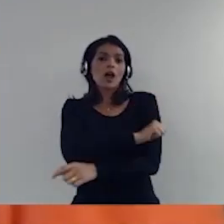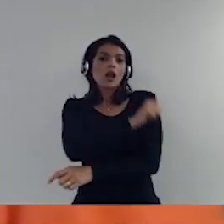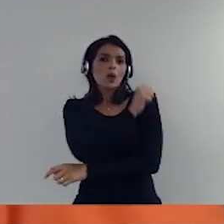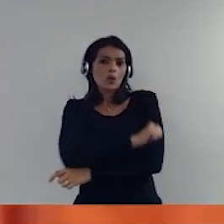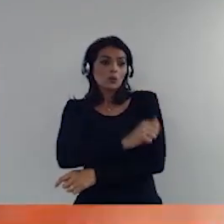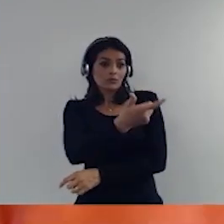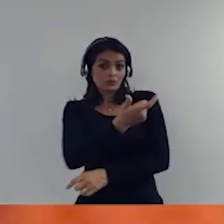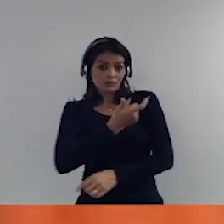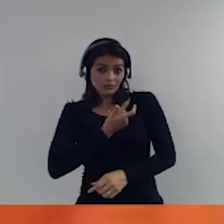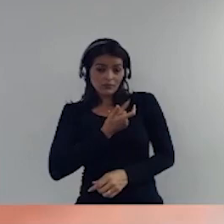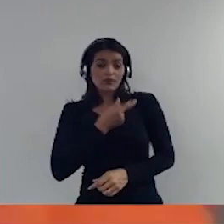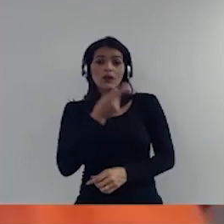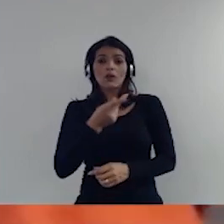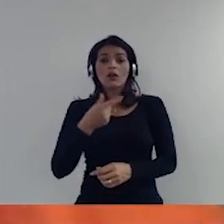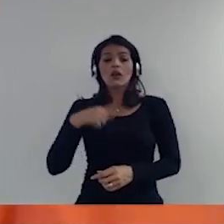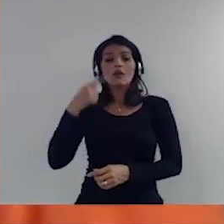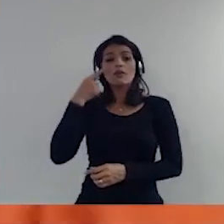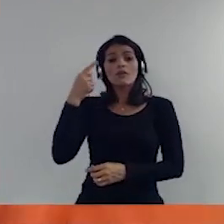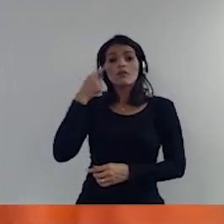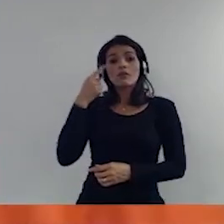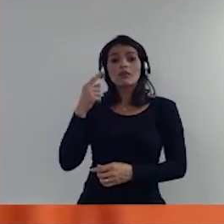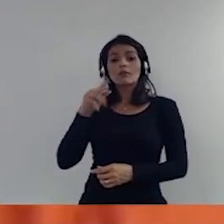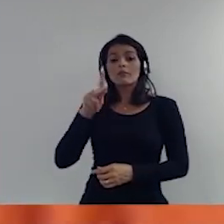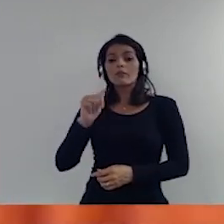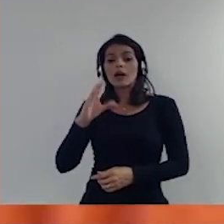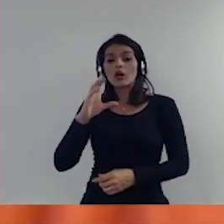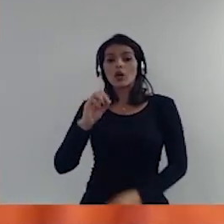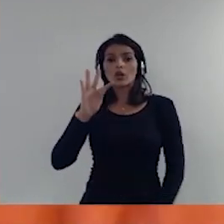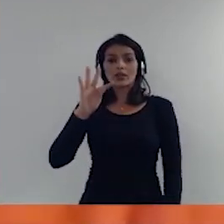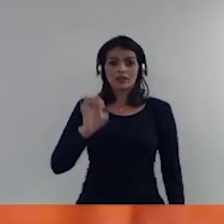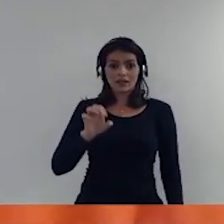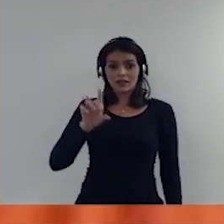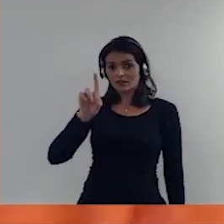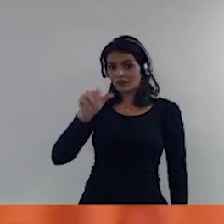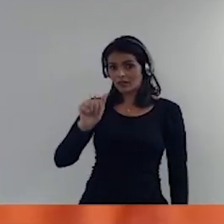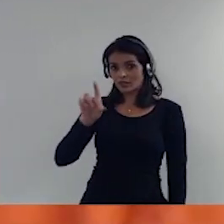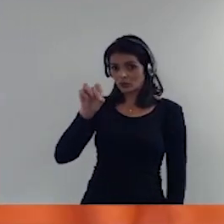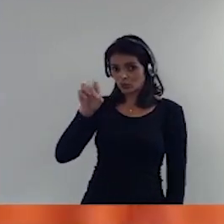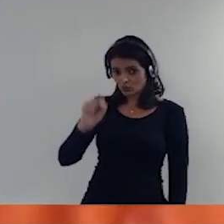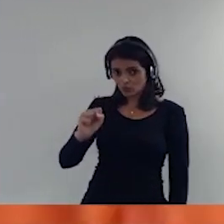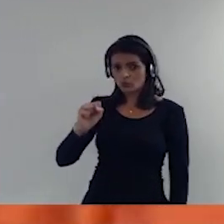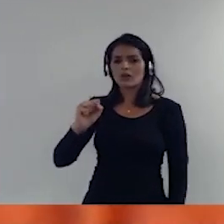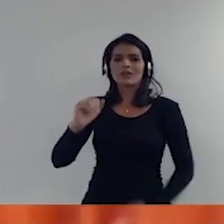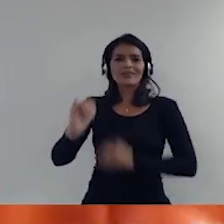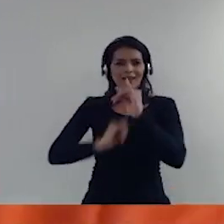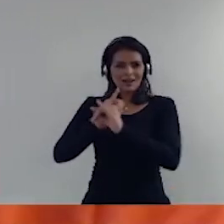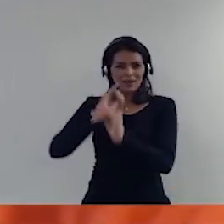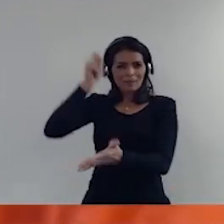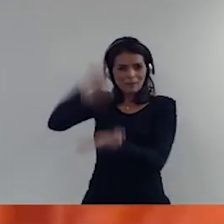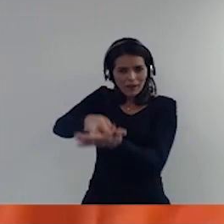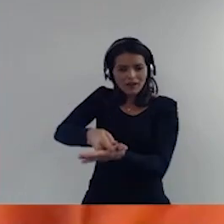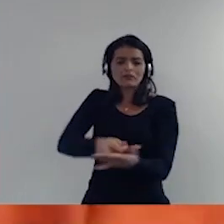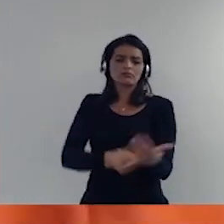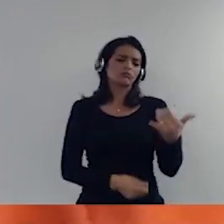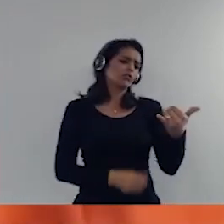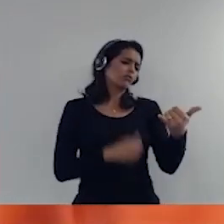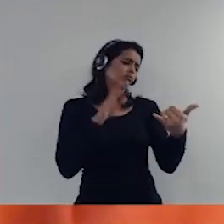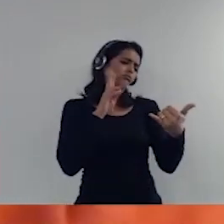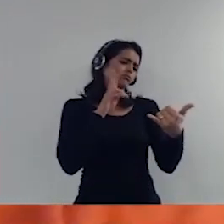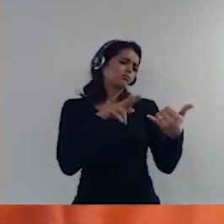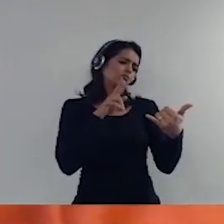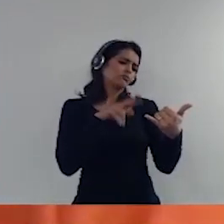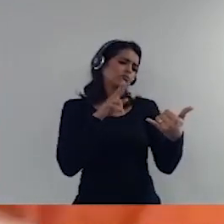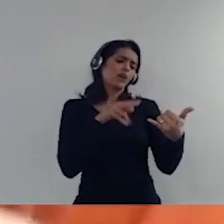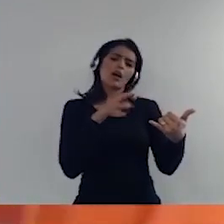que me revelaram que assistiam aula com pacote de dados no celular. Eu não imaginava isso. Então tem que ter esse